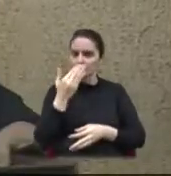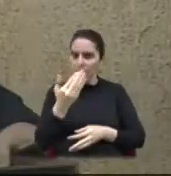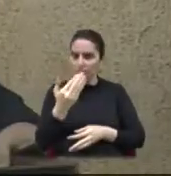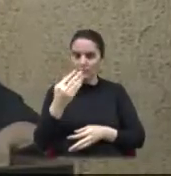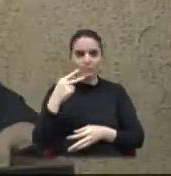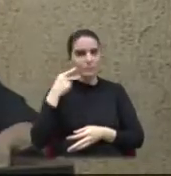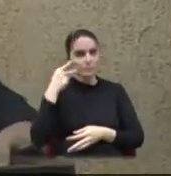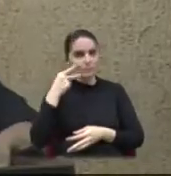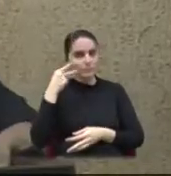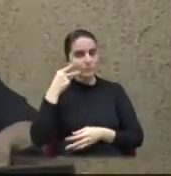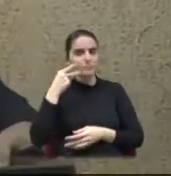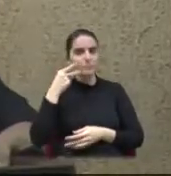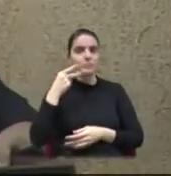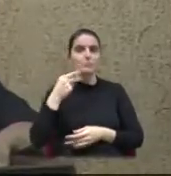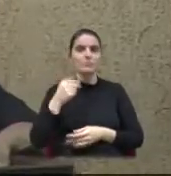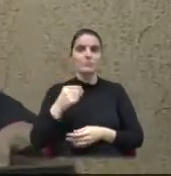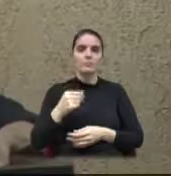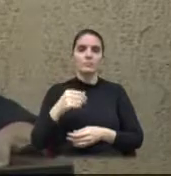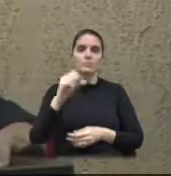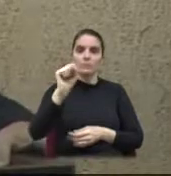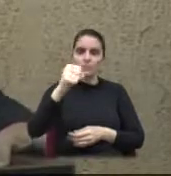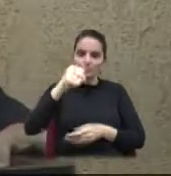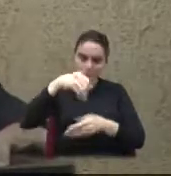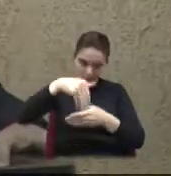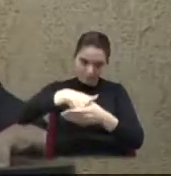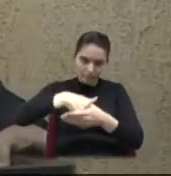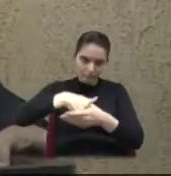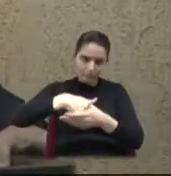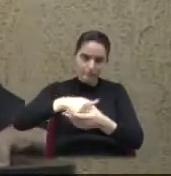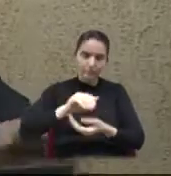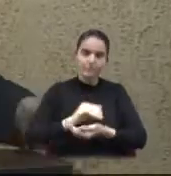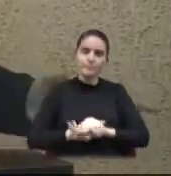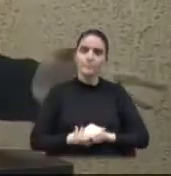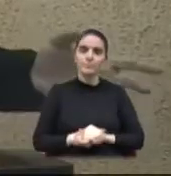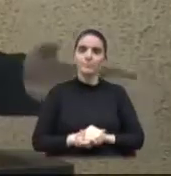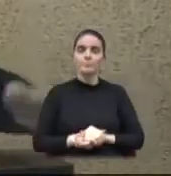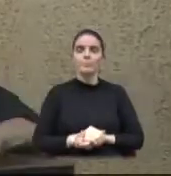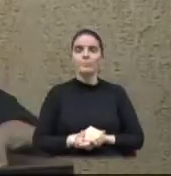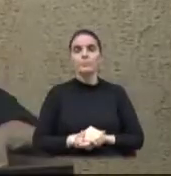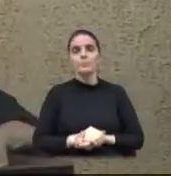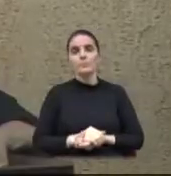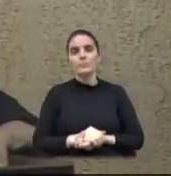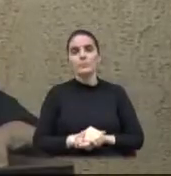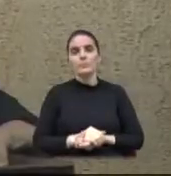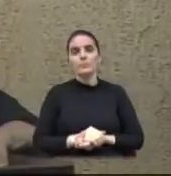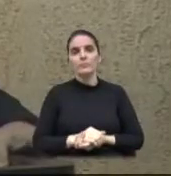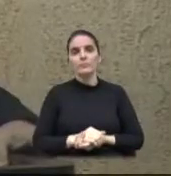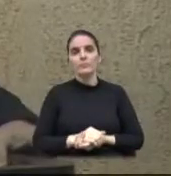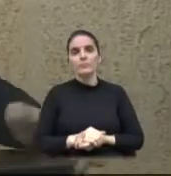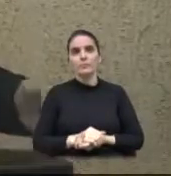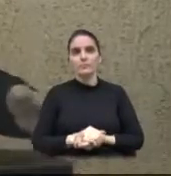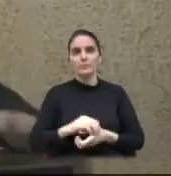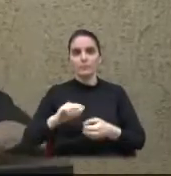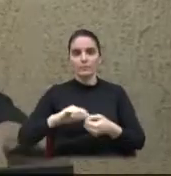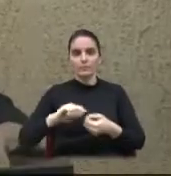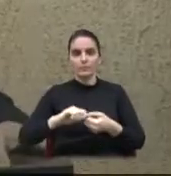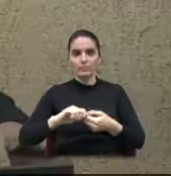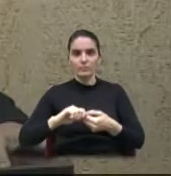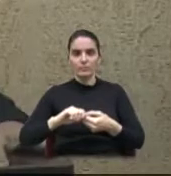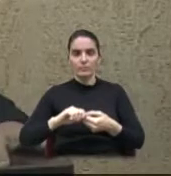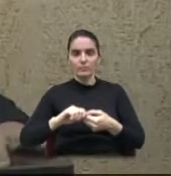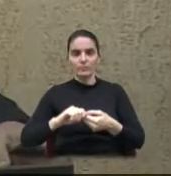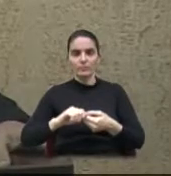excelentíssimos vereadores o voto favorável, para que nós possamos fazer justiça a essa